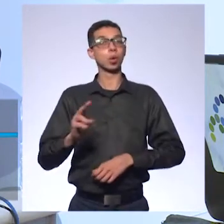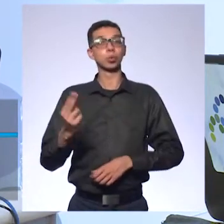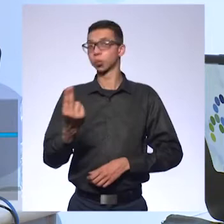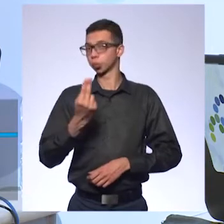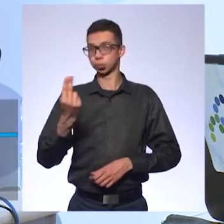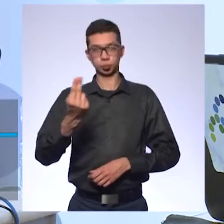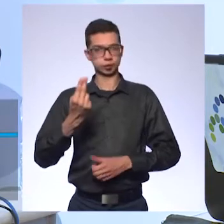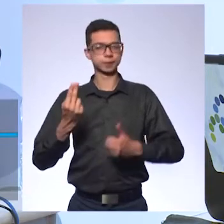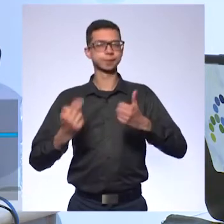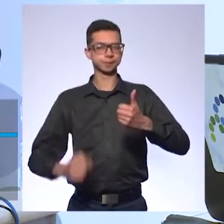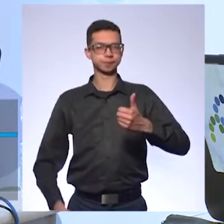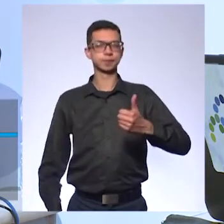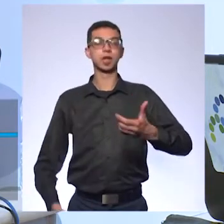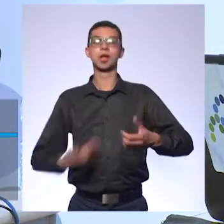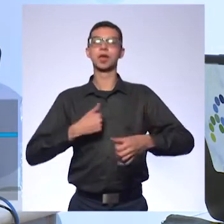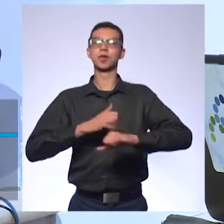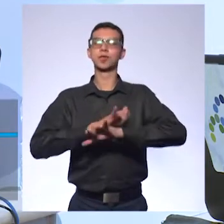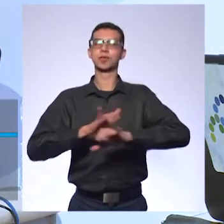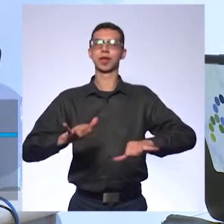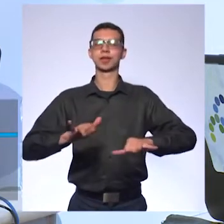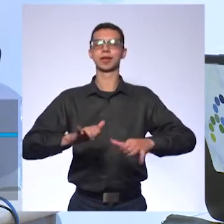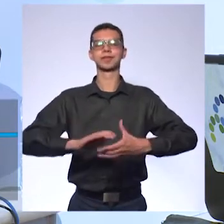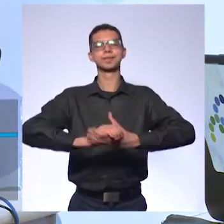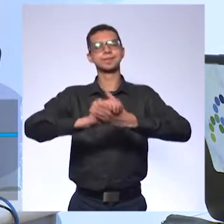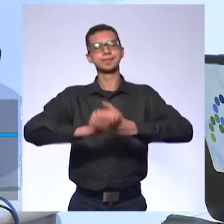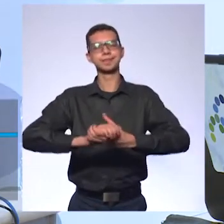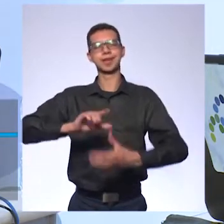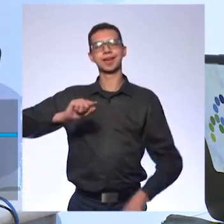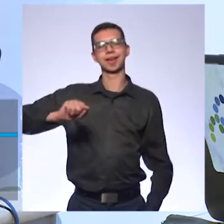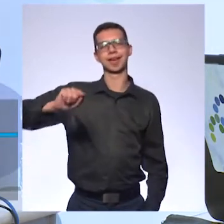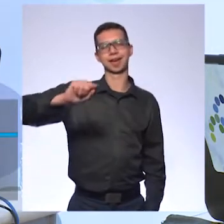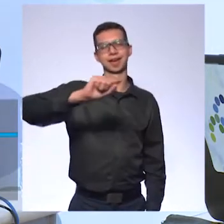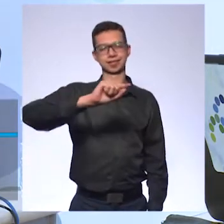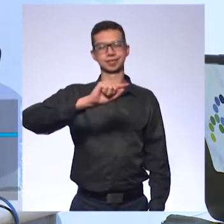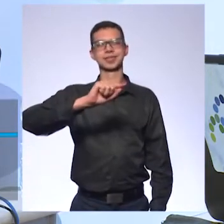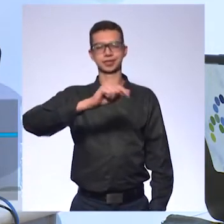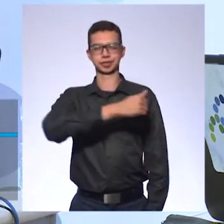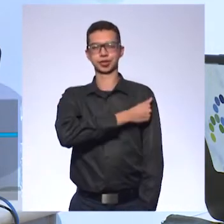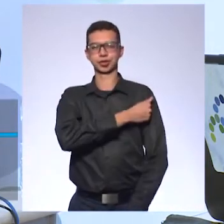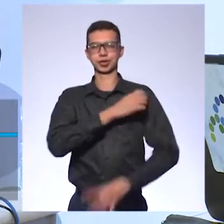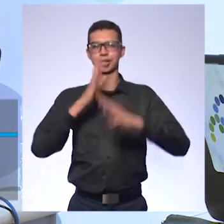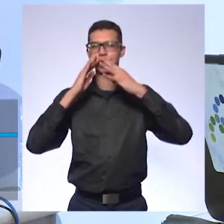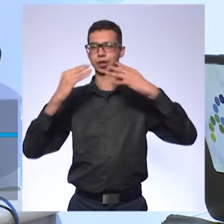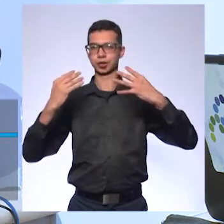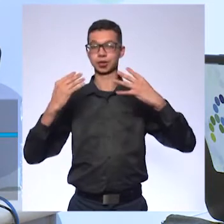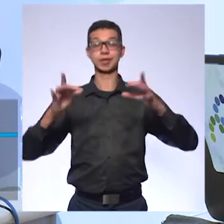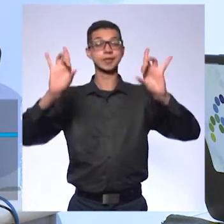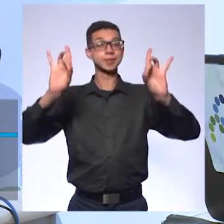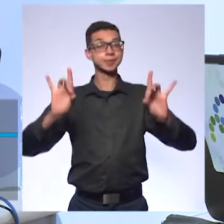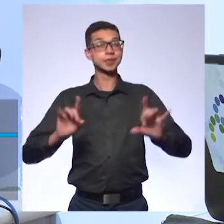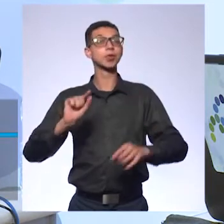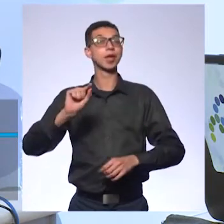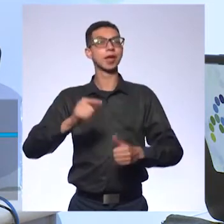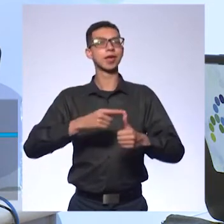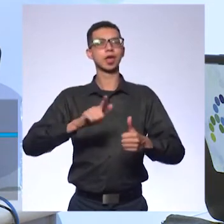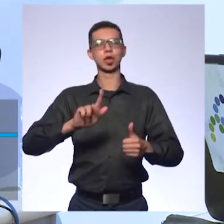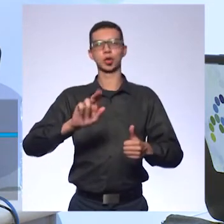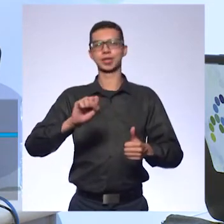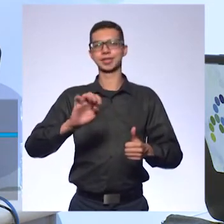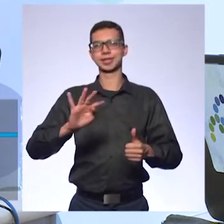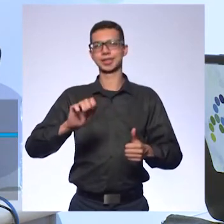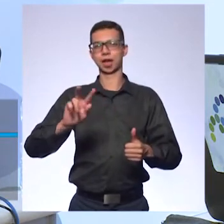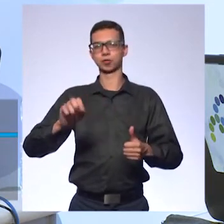na aula de hoje, junto com seus professores, em especial para o Gustavo Marcondes, de Campinas, o Davi